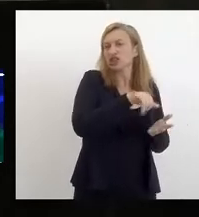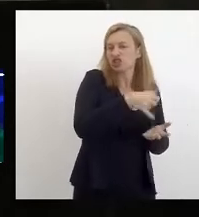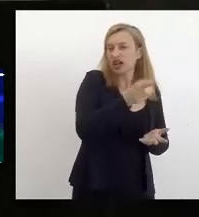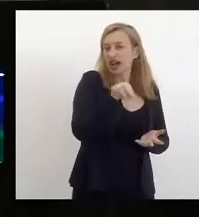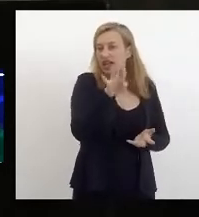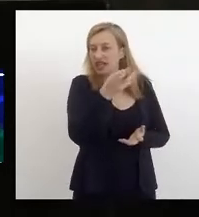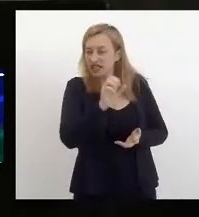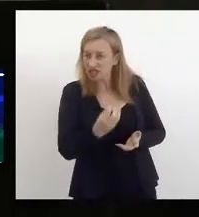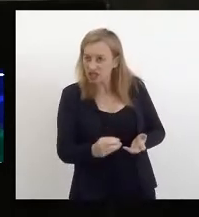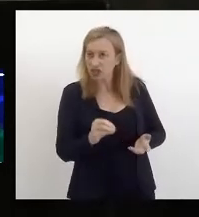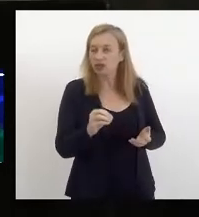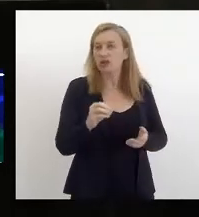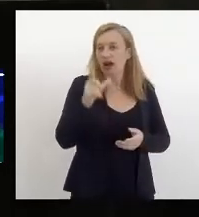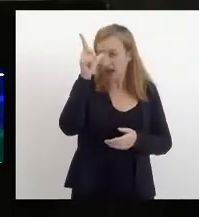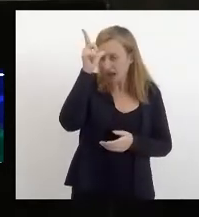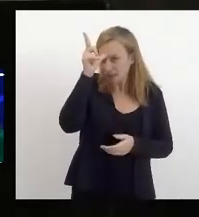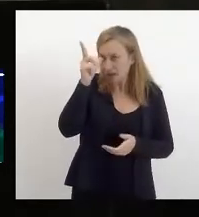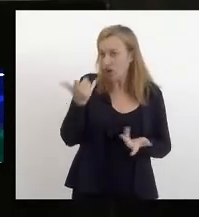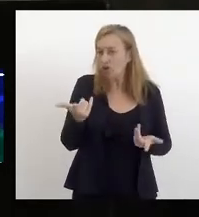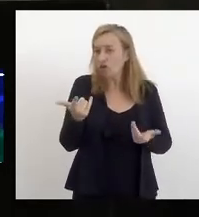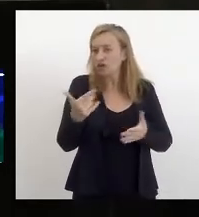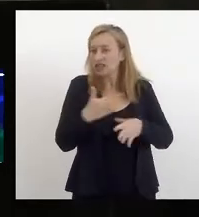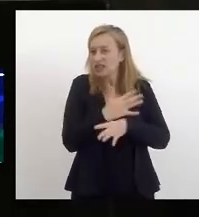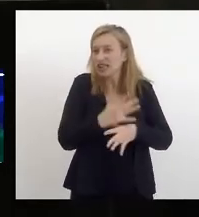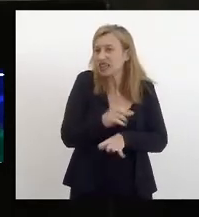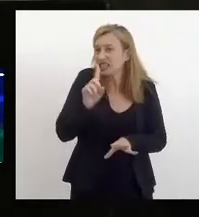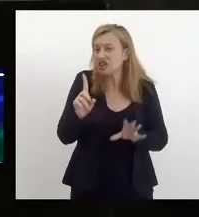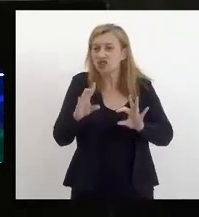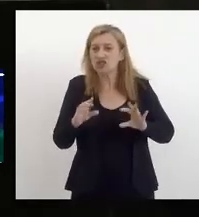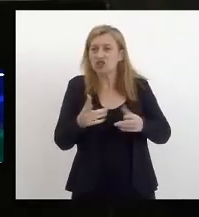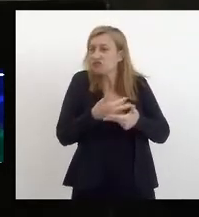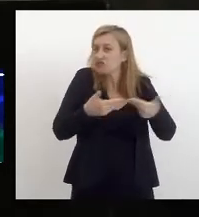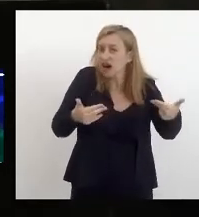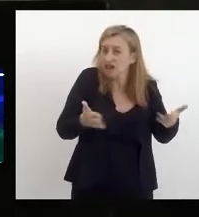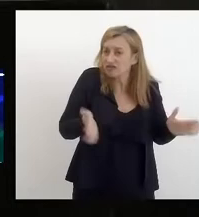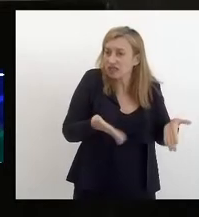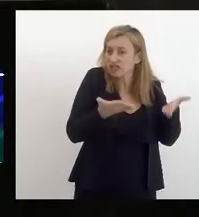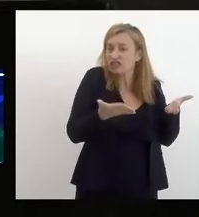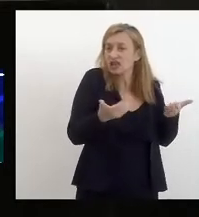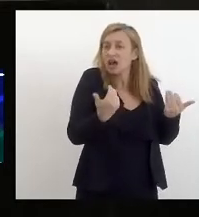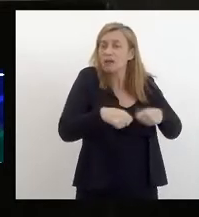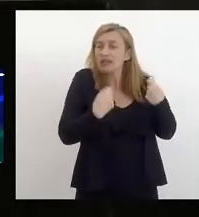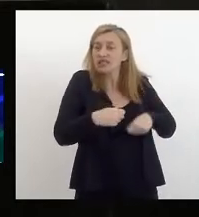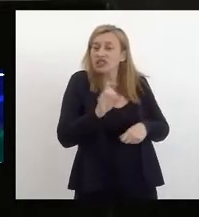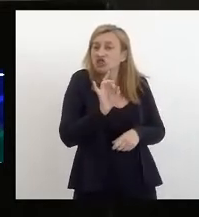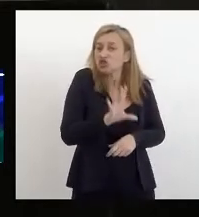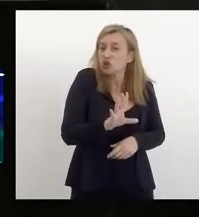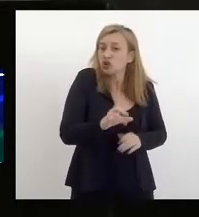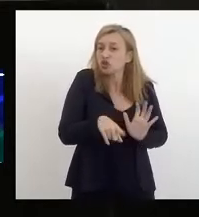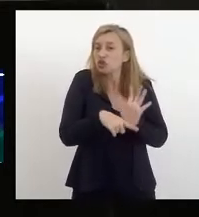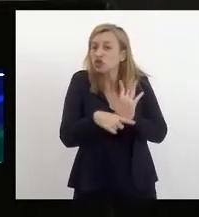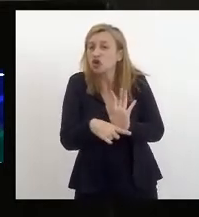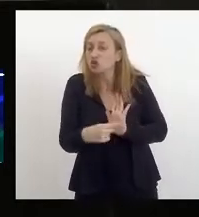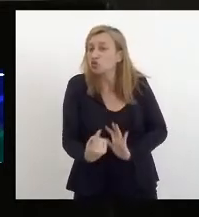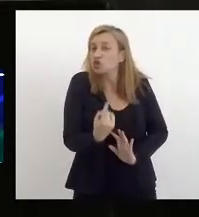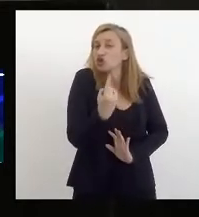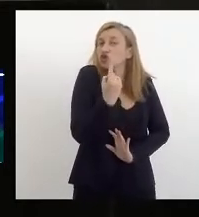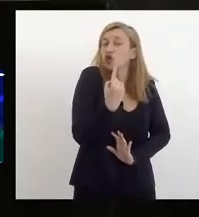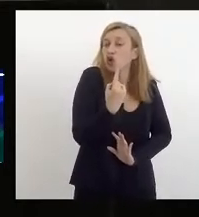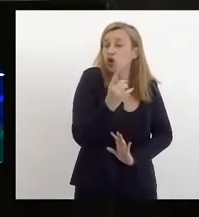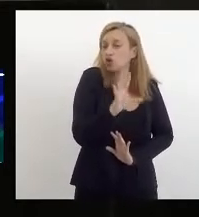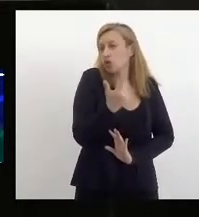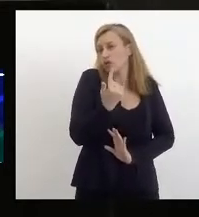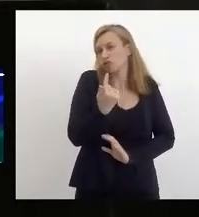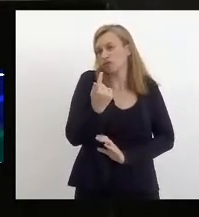alemão seja Maré seja Cidade de Deus encontra uma série de iniciativas Muitas delas precisando apenas de um Peteleco Zinho Limpo